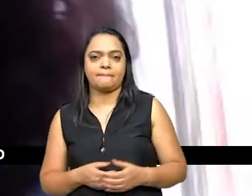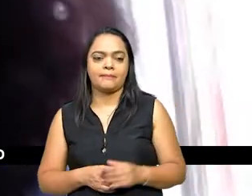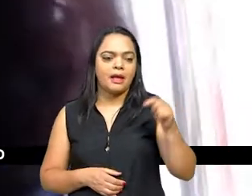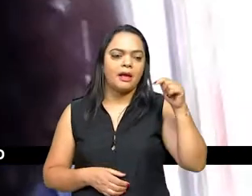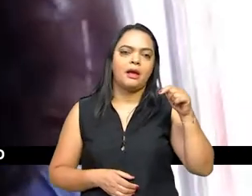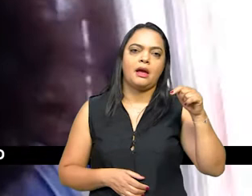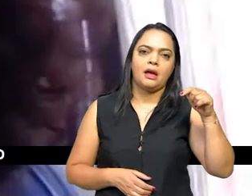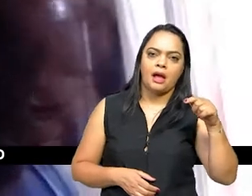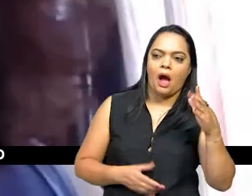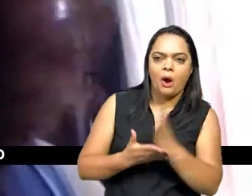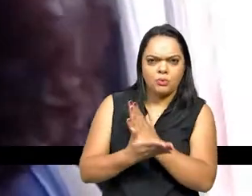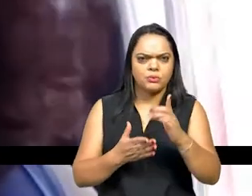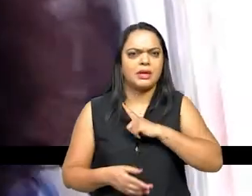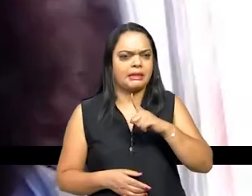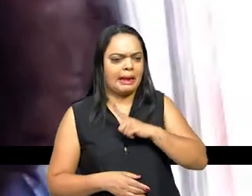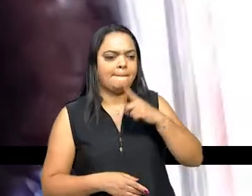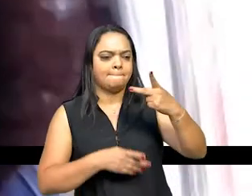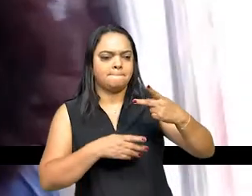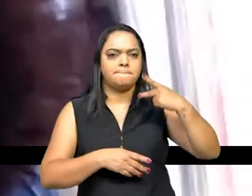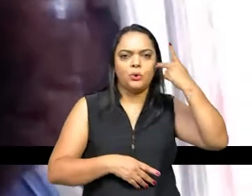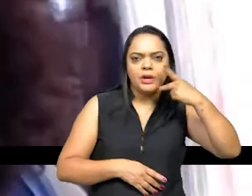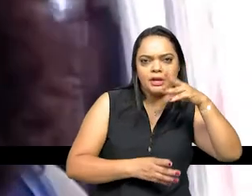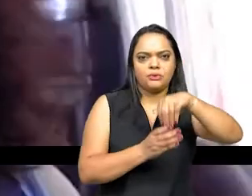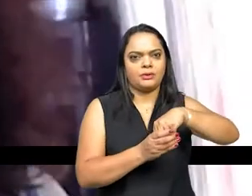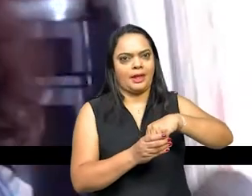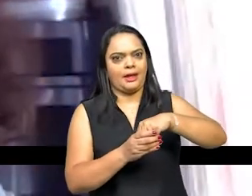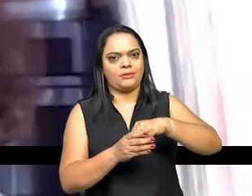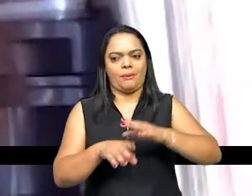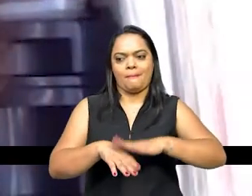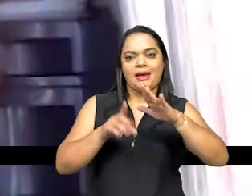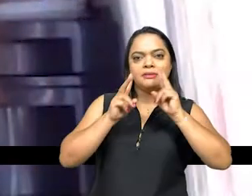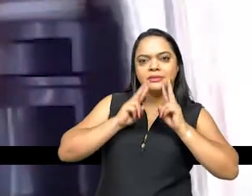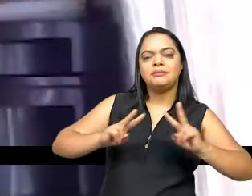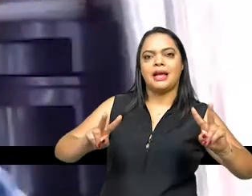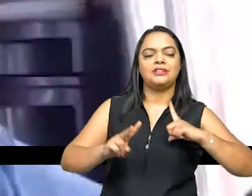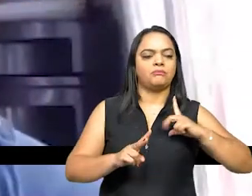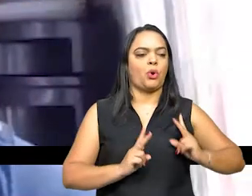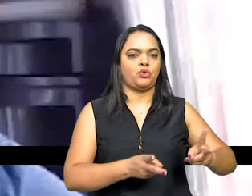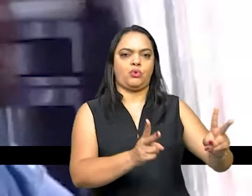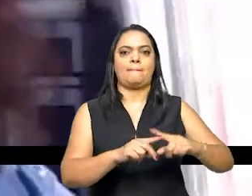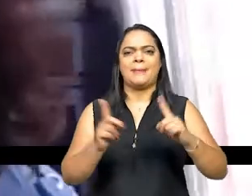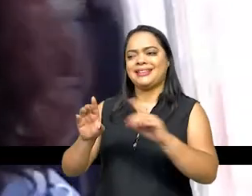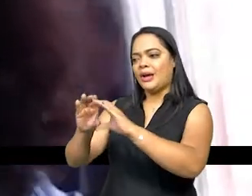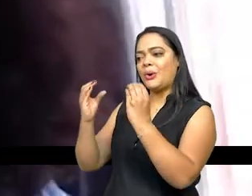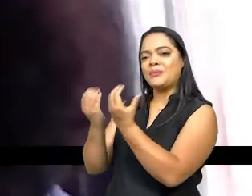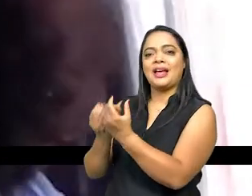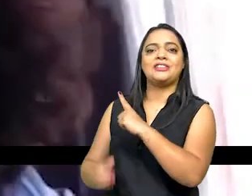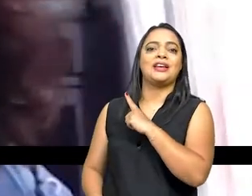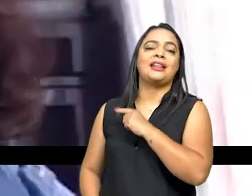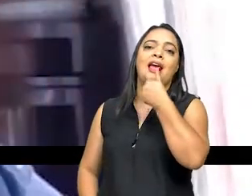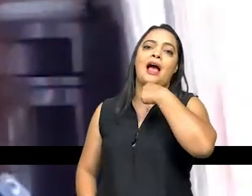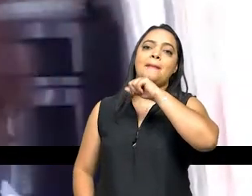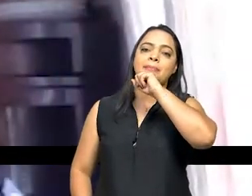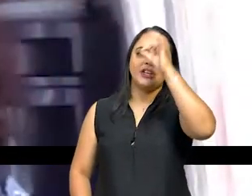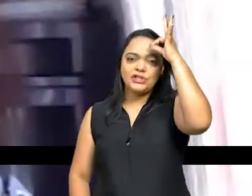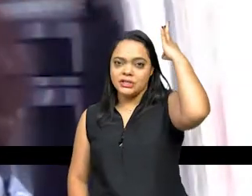que têm políticos participando, esses estão sobrevivendo. Mas aquele lá da comunidade, que tem a mãe de santo da